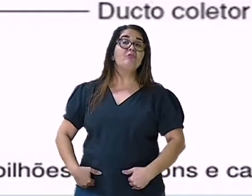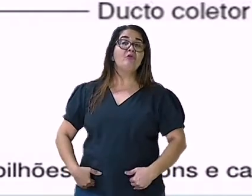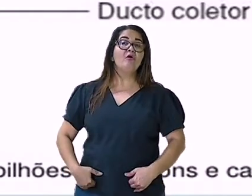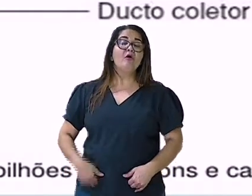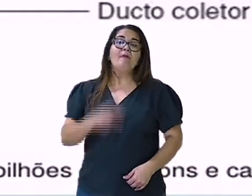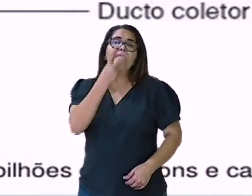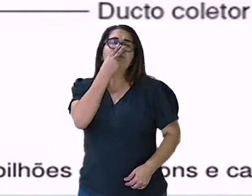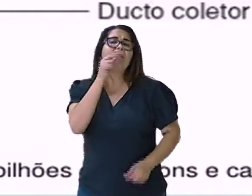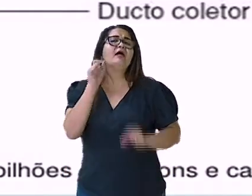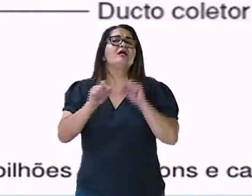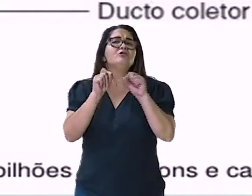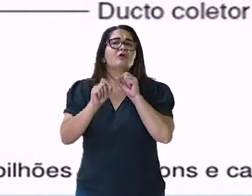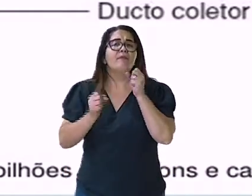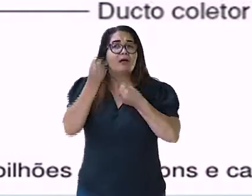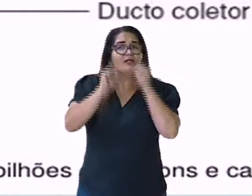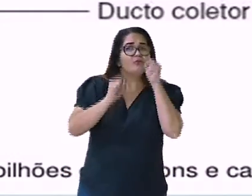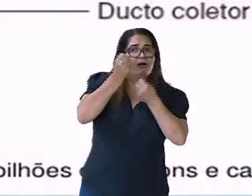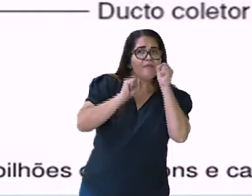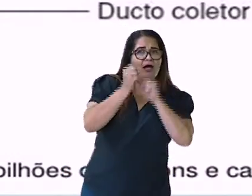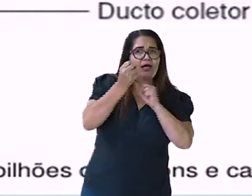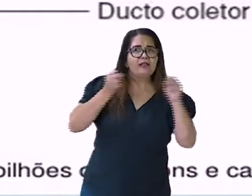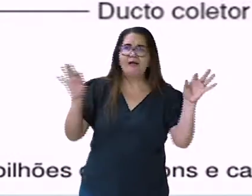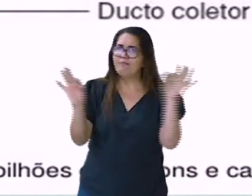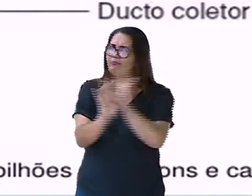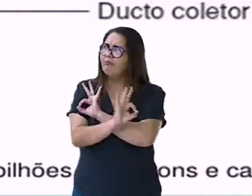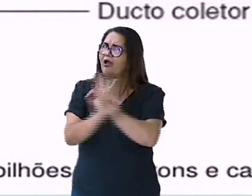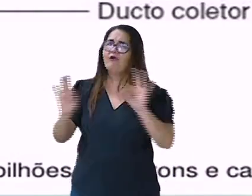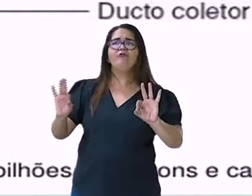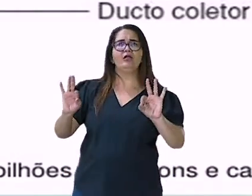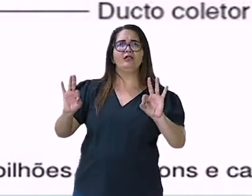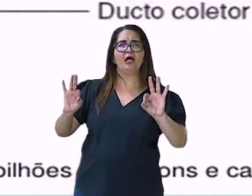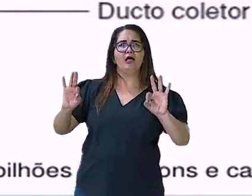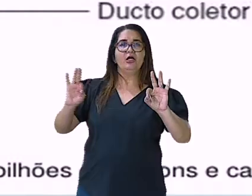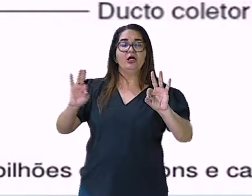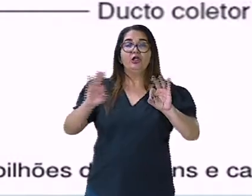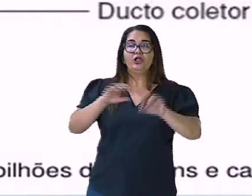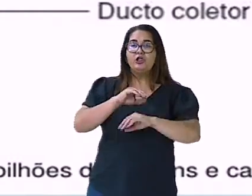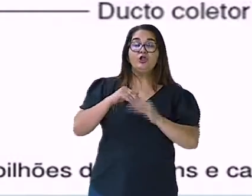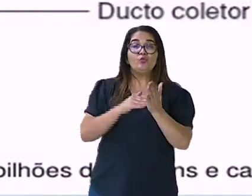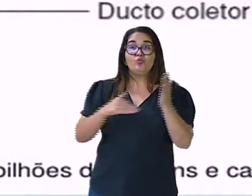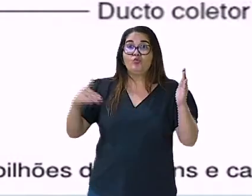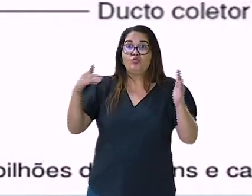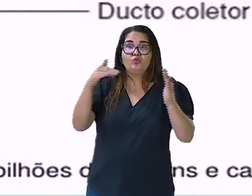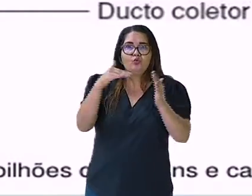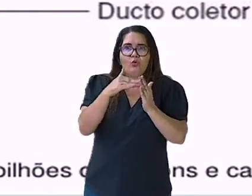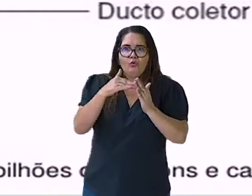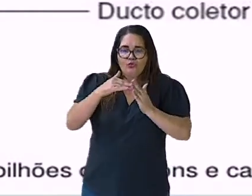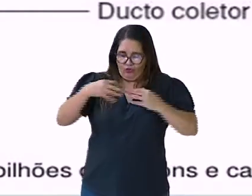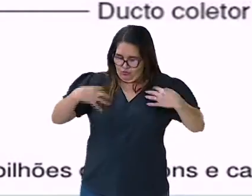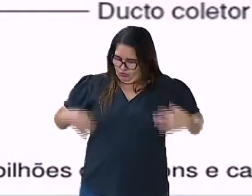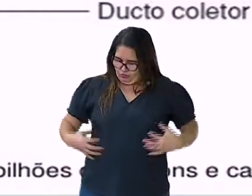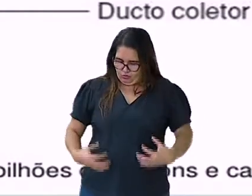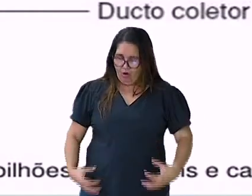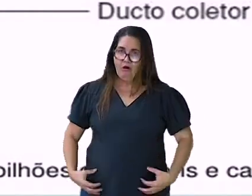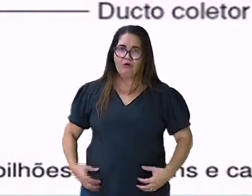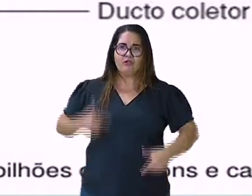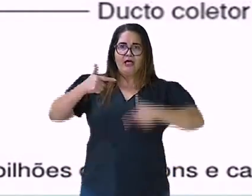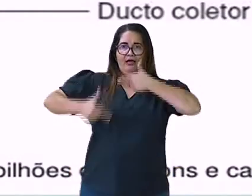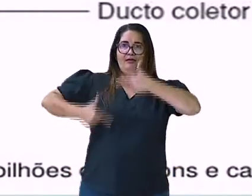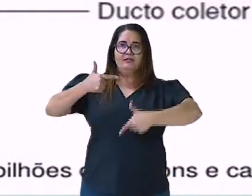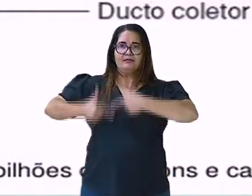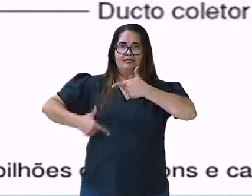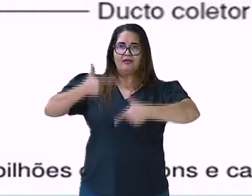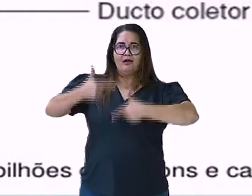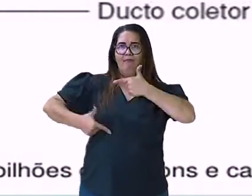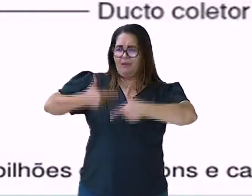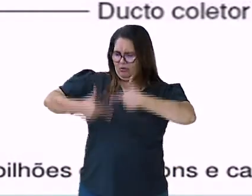que trabalha em função da minha sobrevivência. E os rins são extremamente